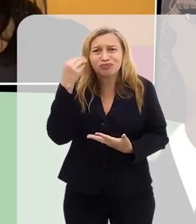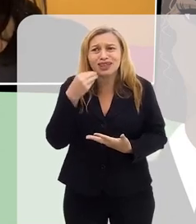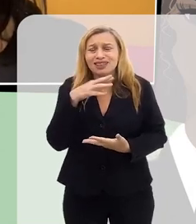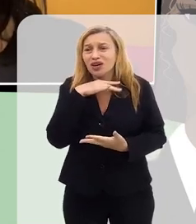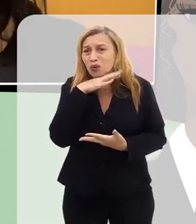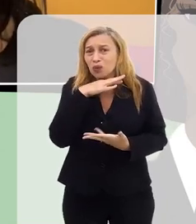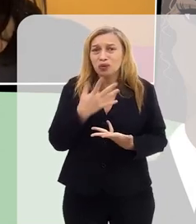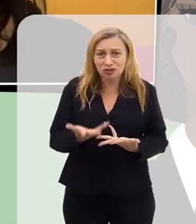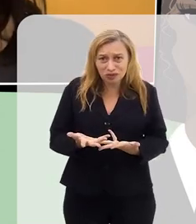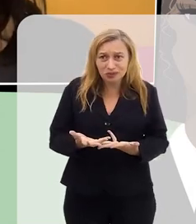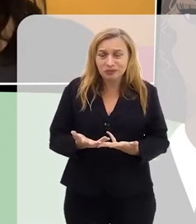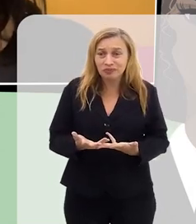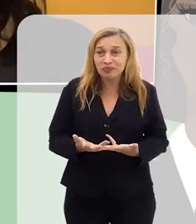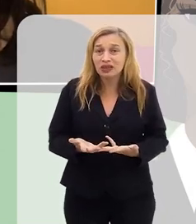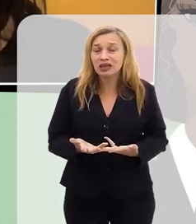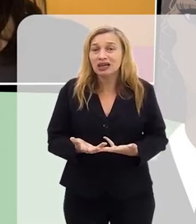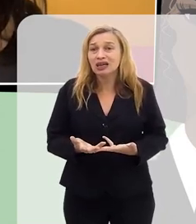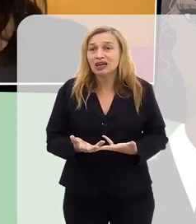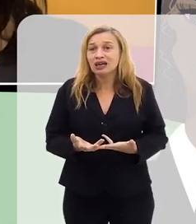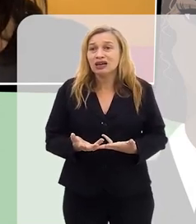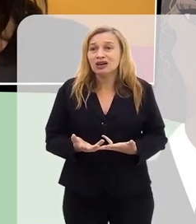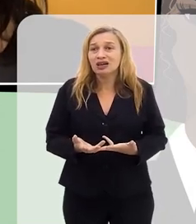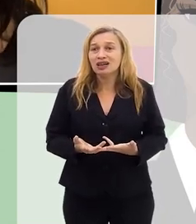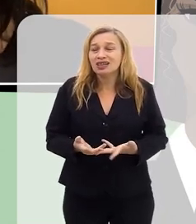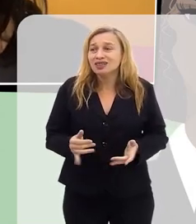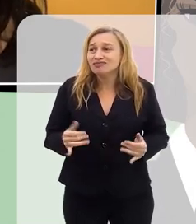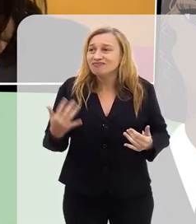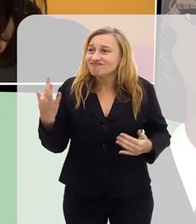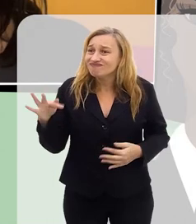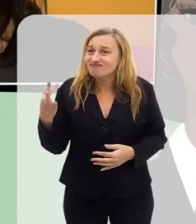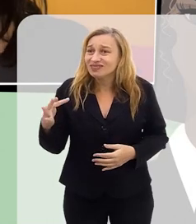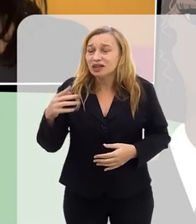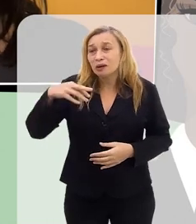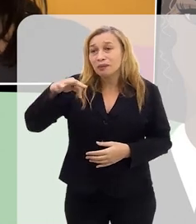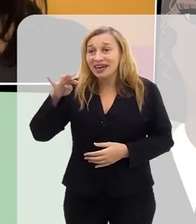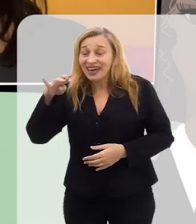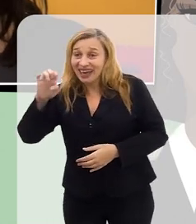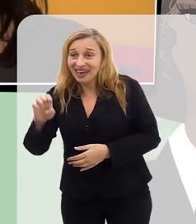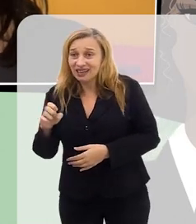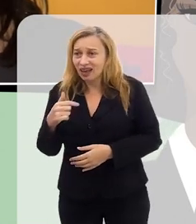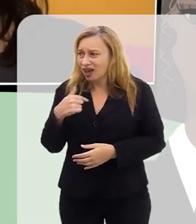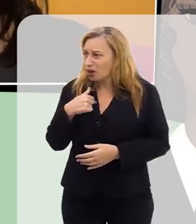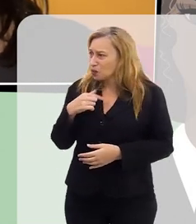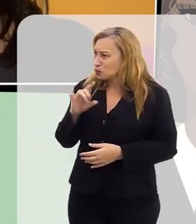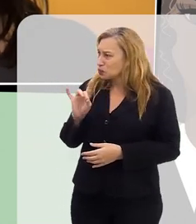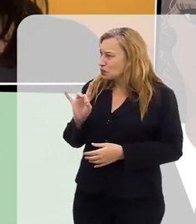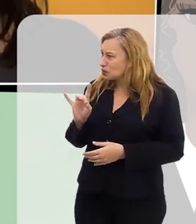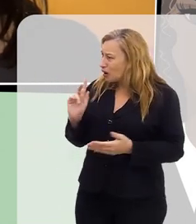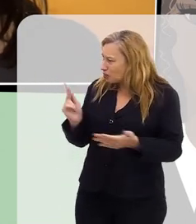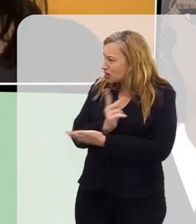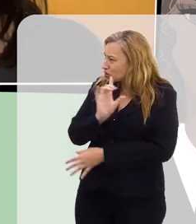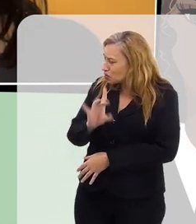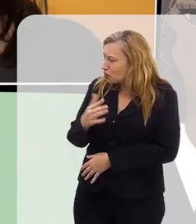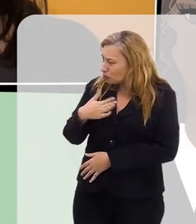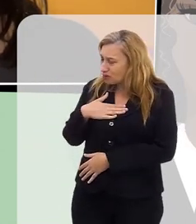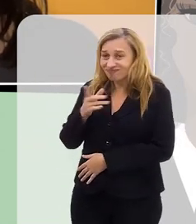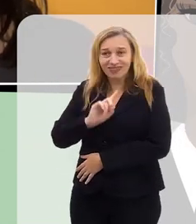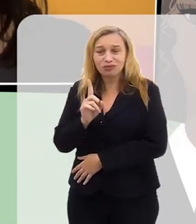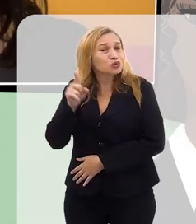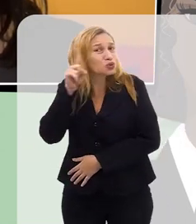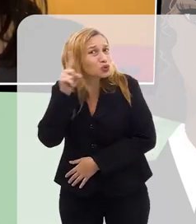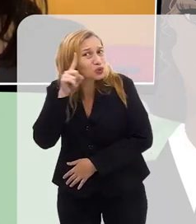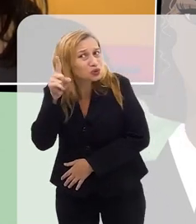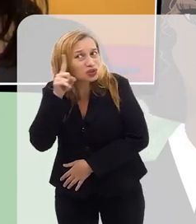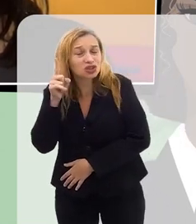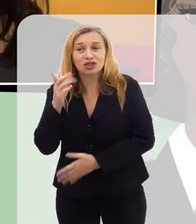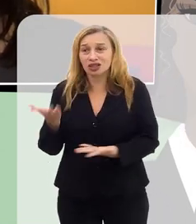situação extremamente traumática. E o que me dói muito, Marieta, é saber que eu não sou um caso isolado. Isso acontece todos